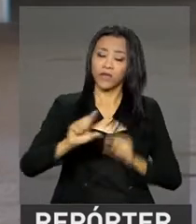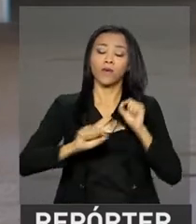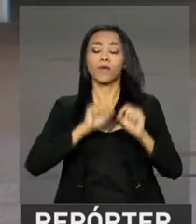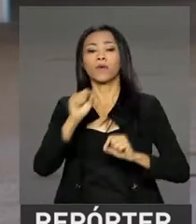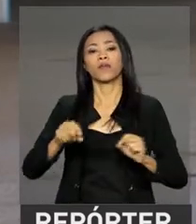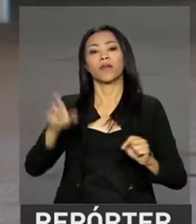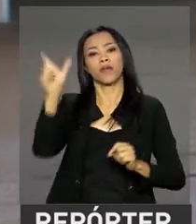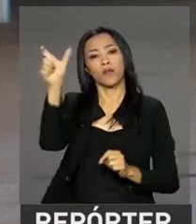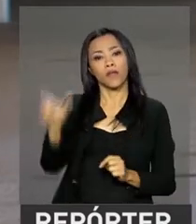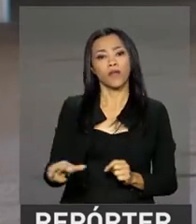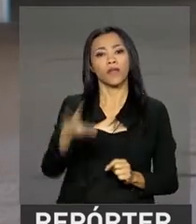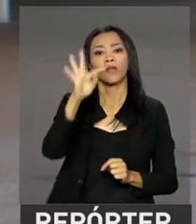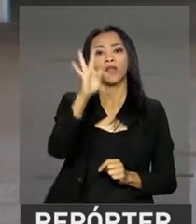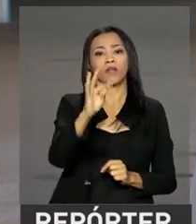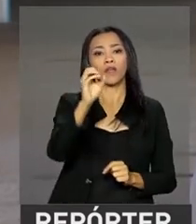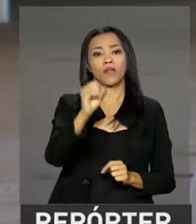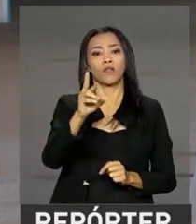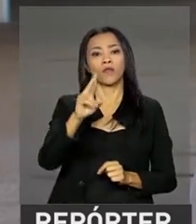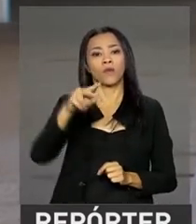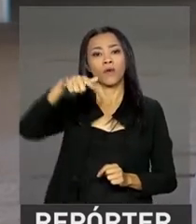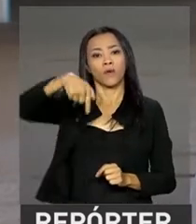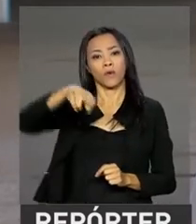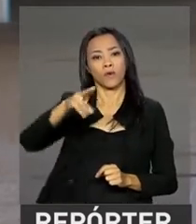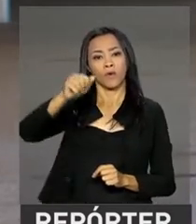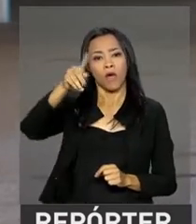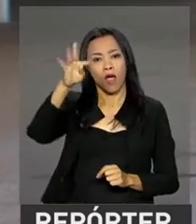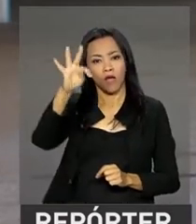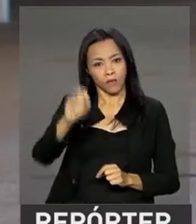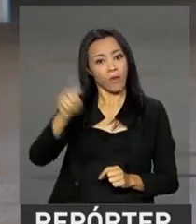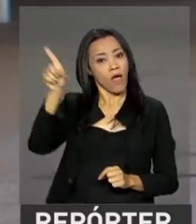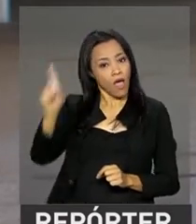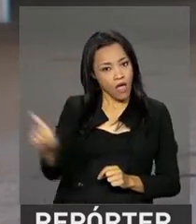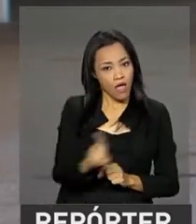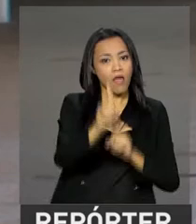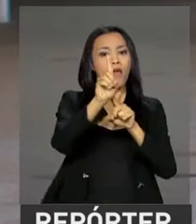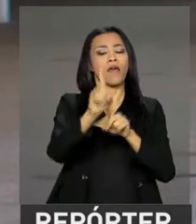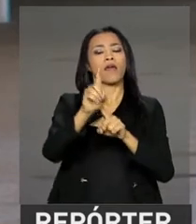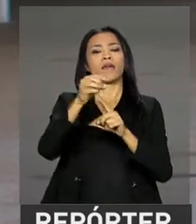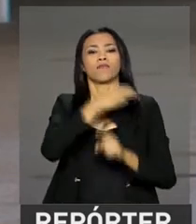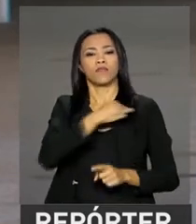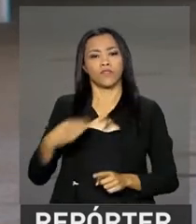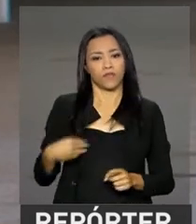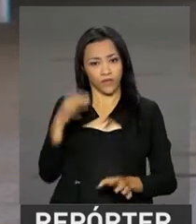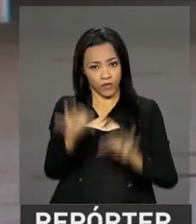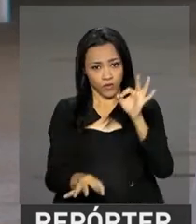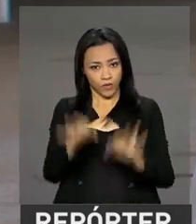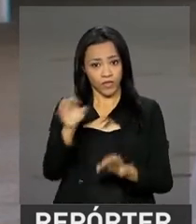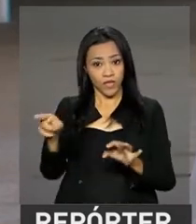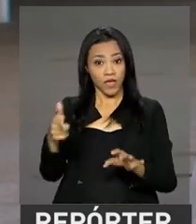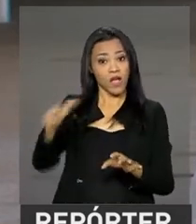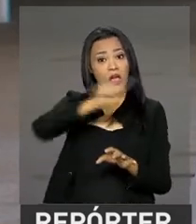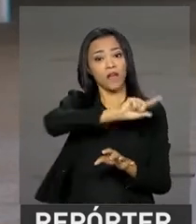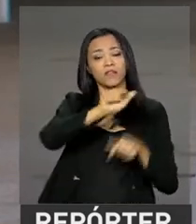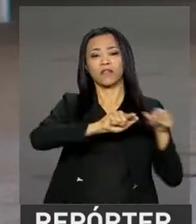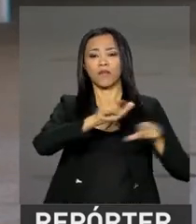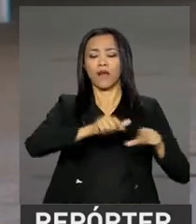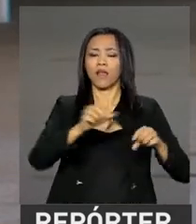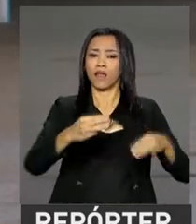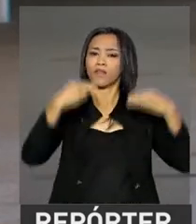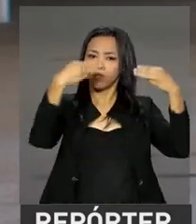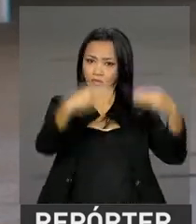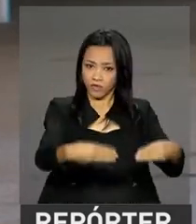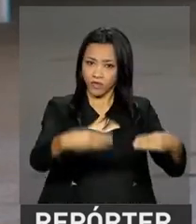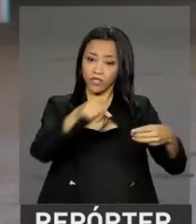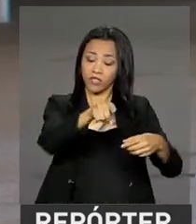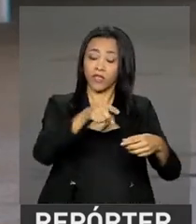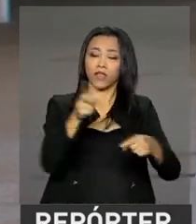jurista torquato jardim como ministro da justiça estou 4 que era titular do ministério da transparência fiscalização e controladoria